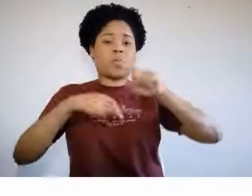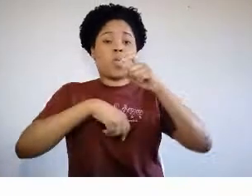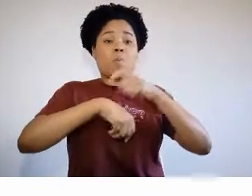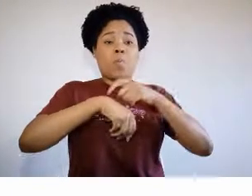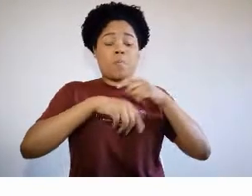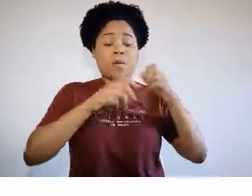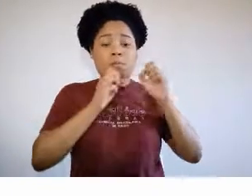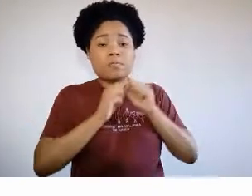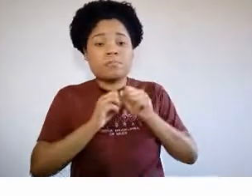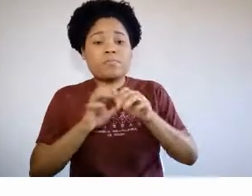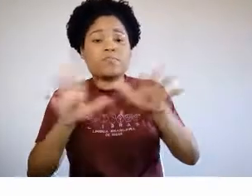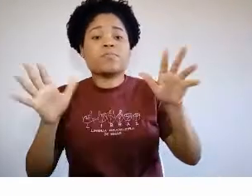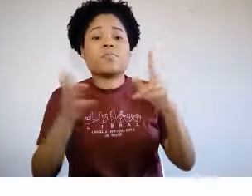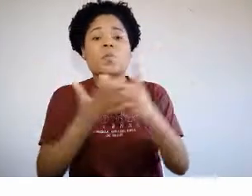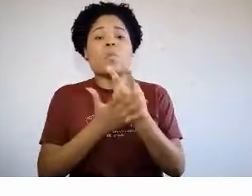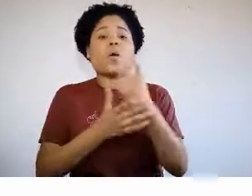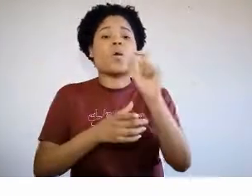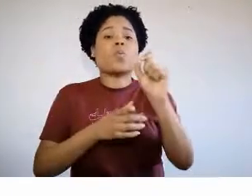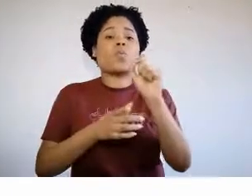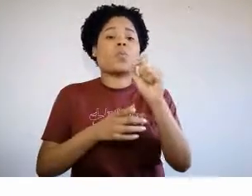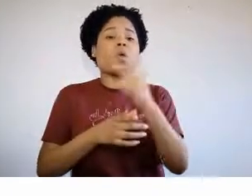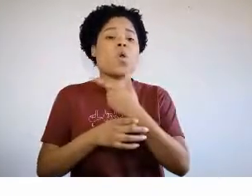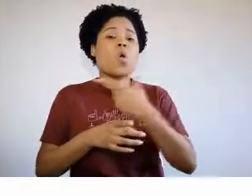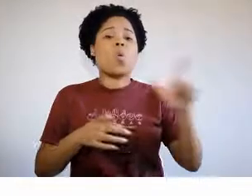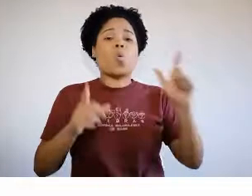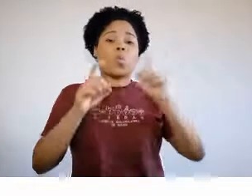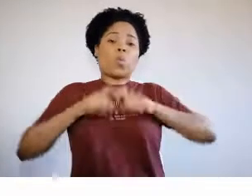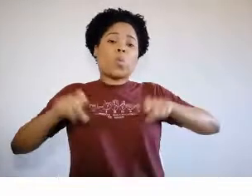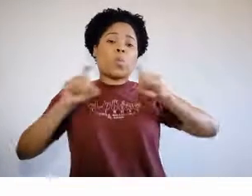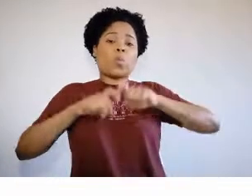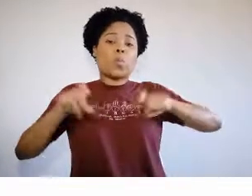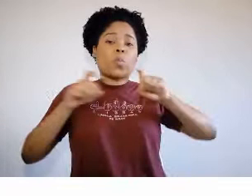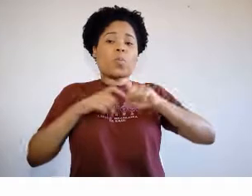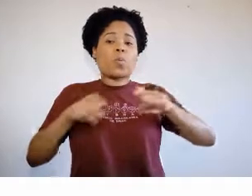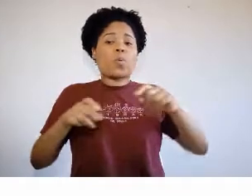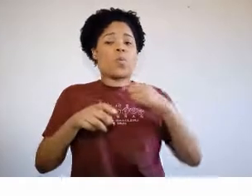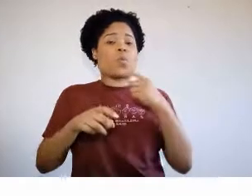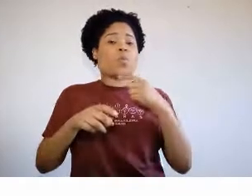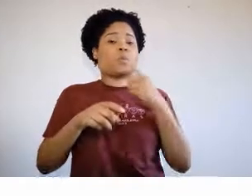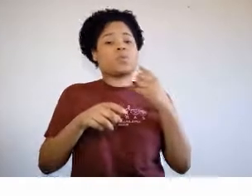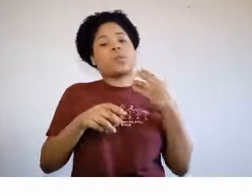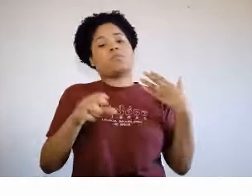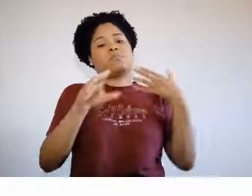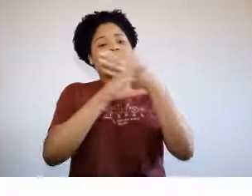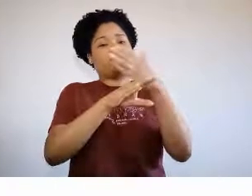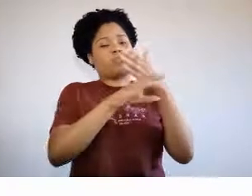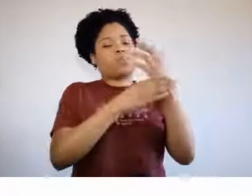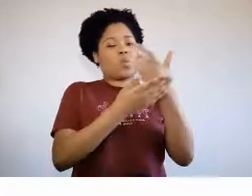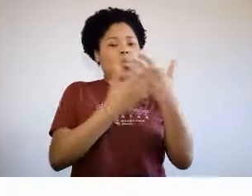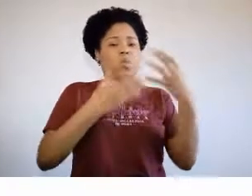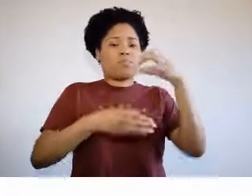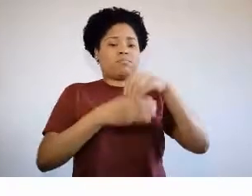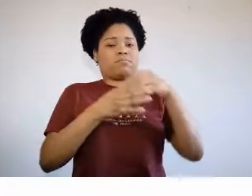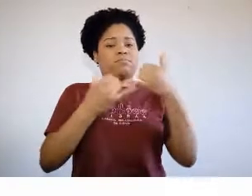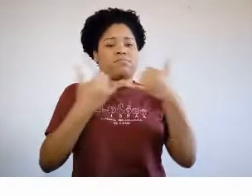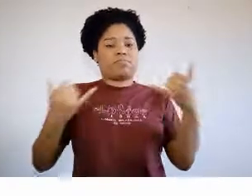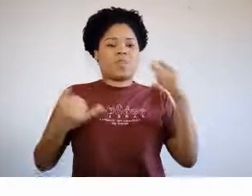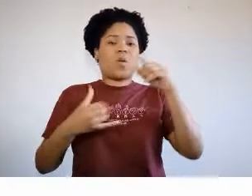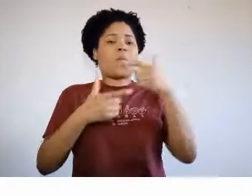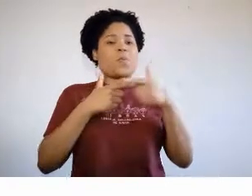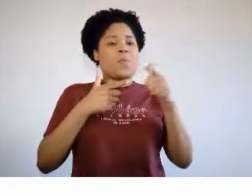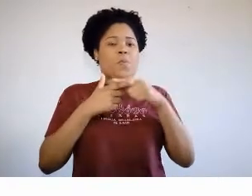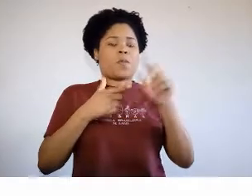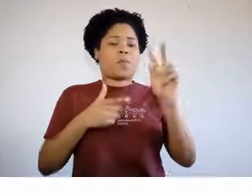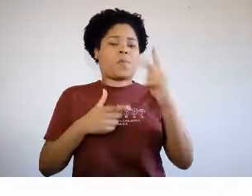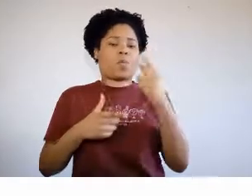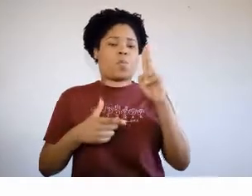máquinas. No momento em que isso ocorre, o que acontece? Nenhum outro computador consegue enviar dados na rede. Esse é o probleminha